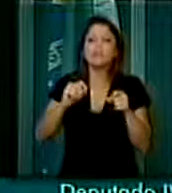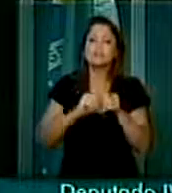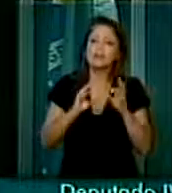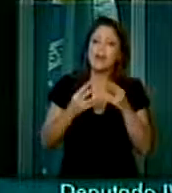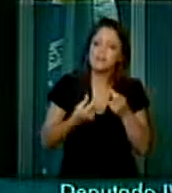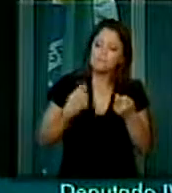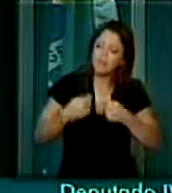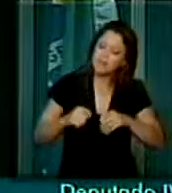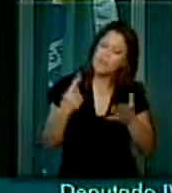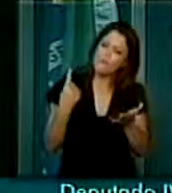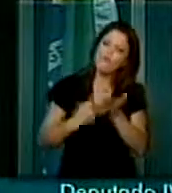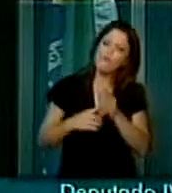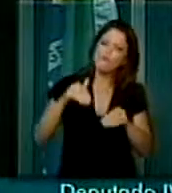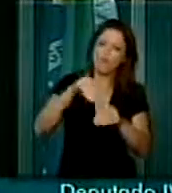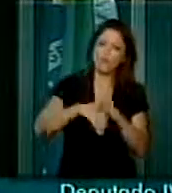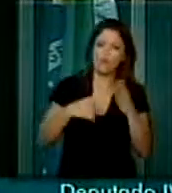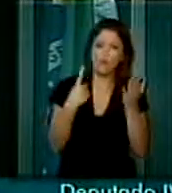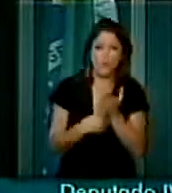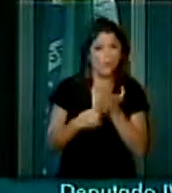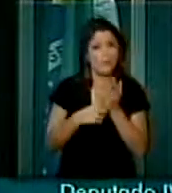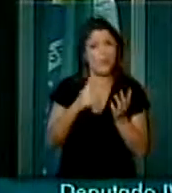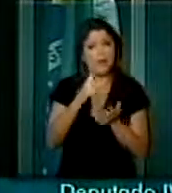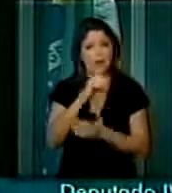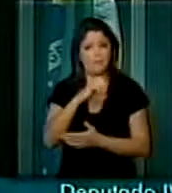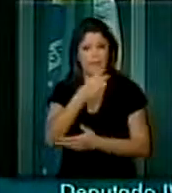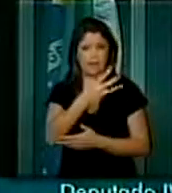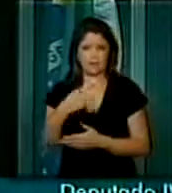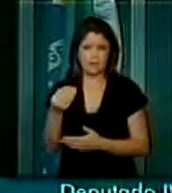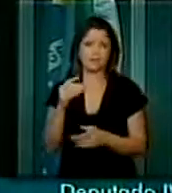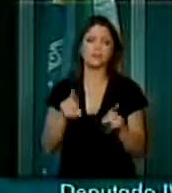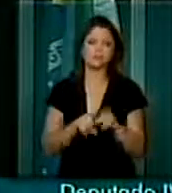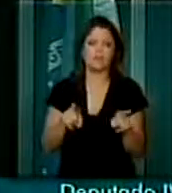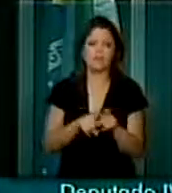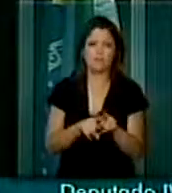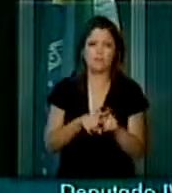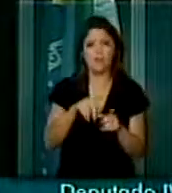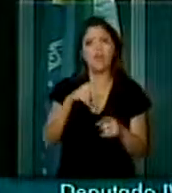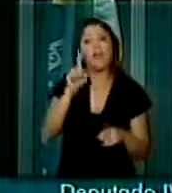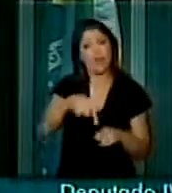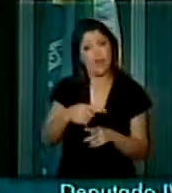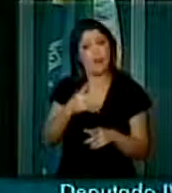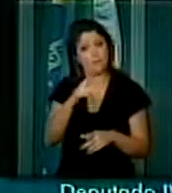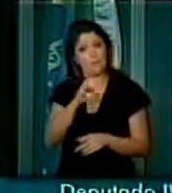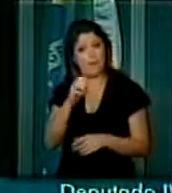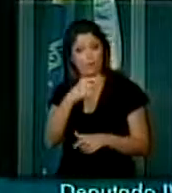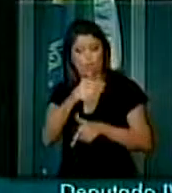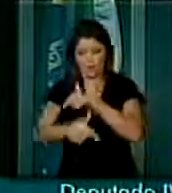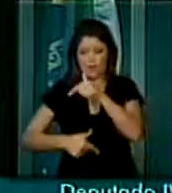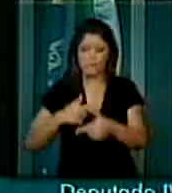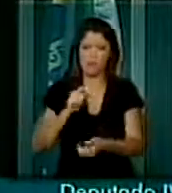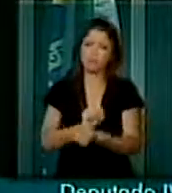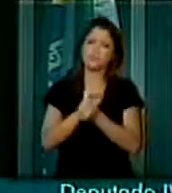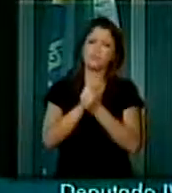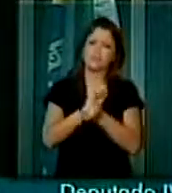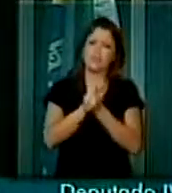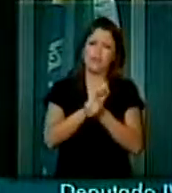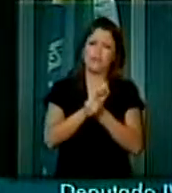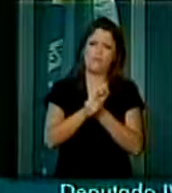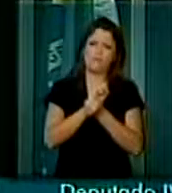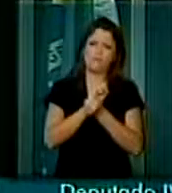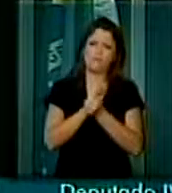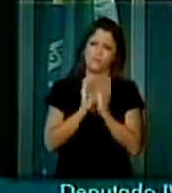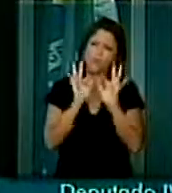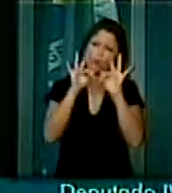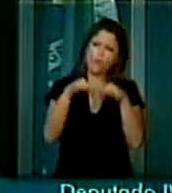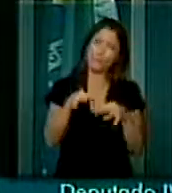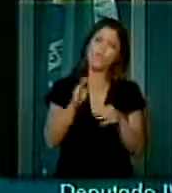pelo compromisso aqui assumido a PEC 300 também. É a PEC do trabalho escravo, do fim do